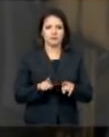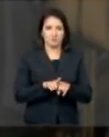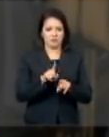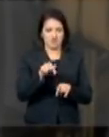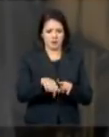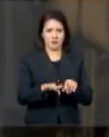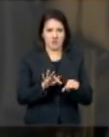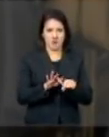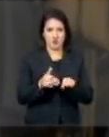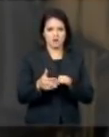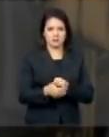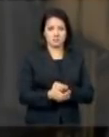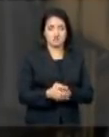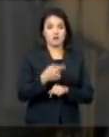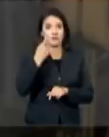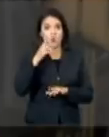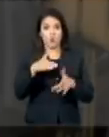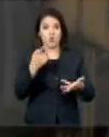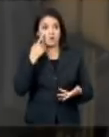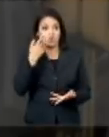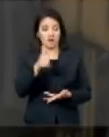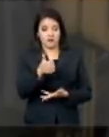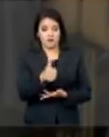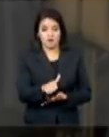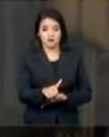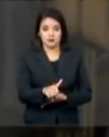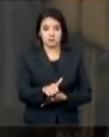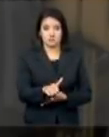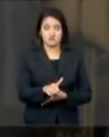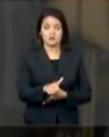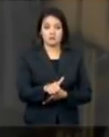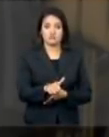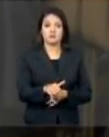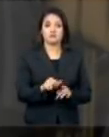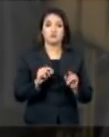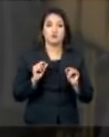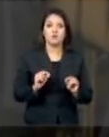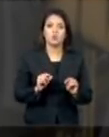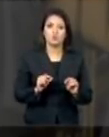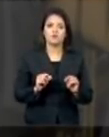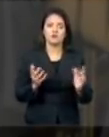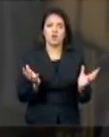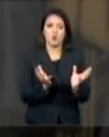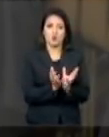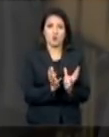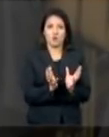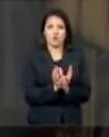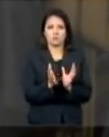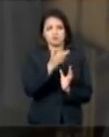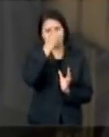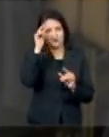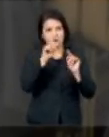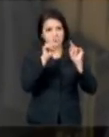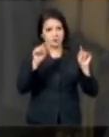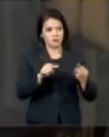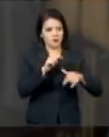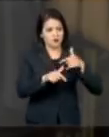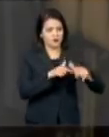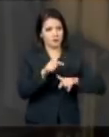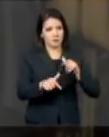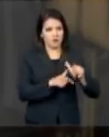ao analisar uma movimentação interna de servidores do tribunal do trabalho da 4ª região